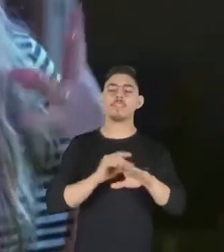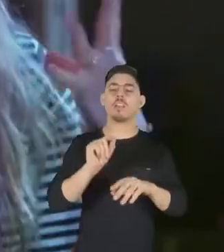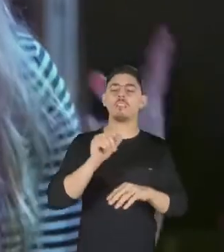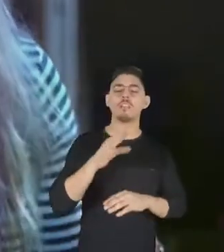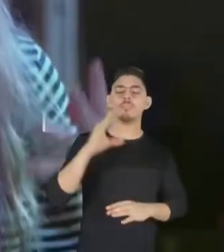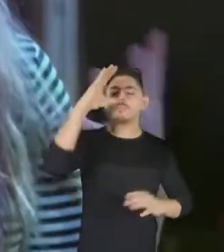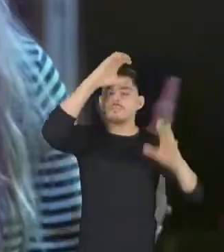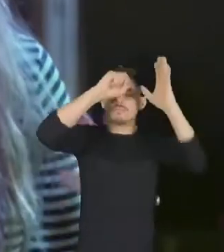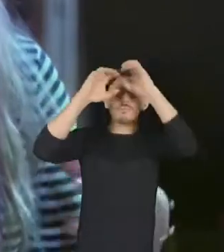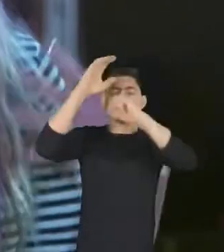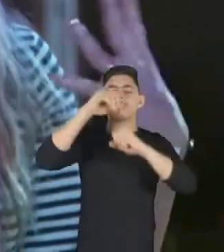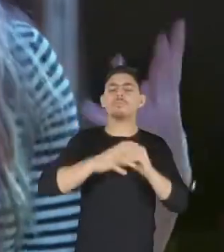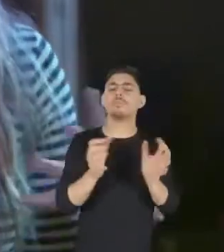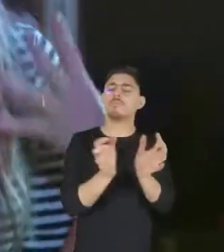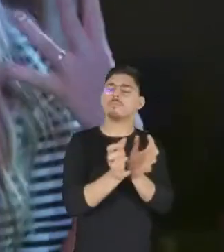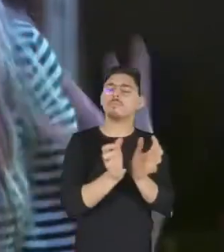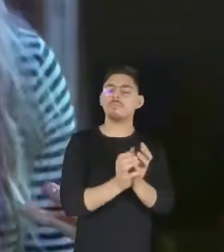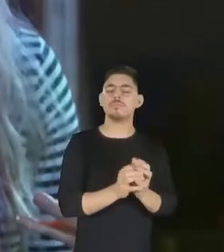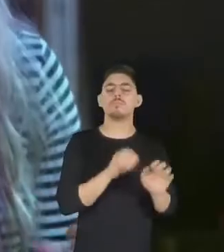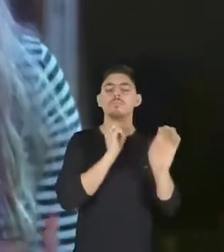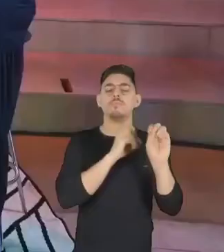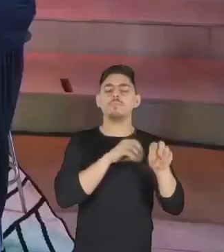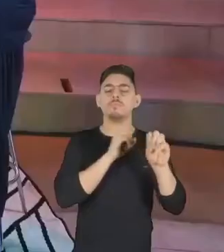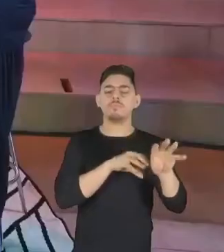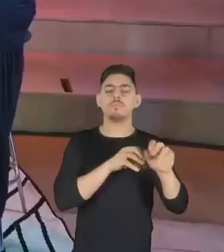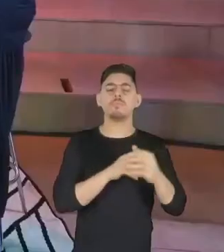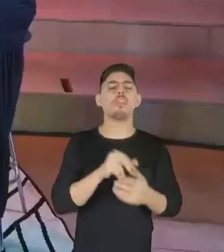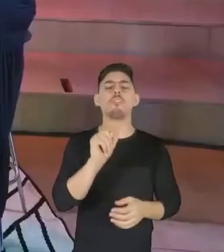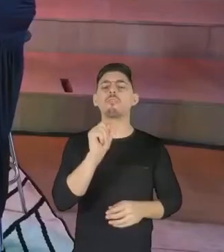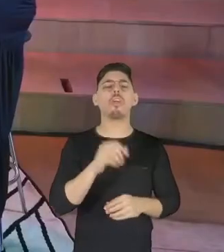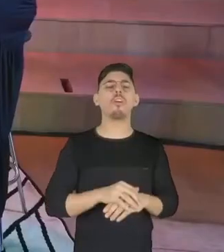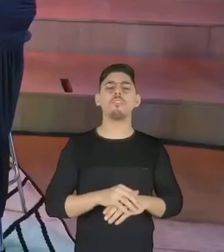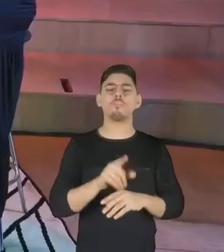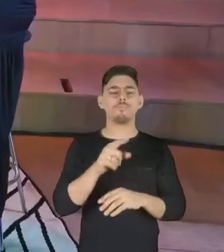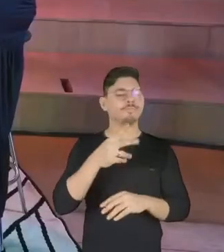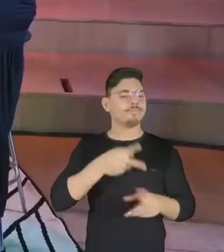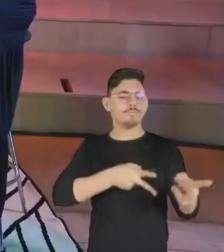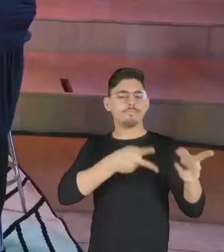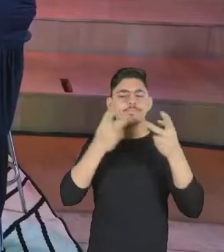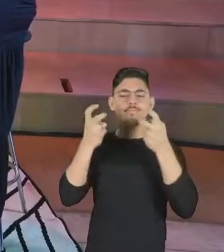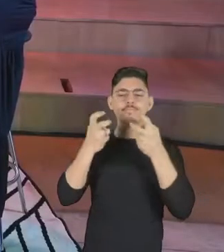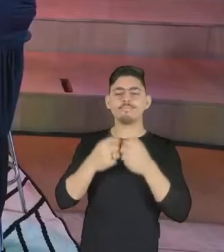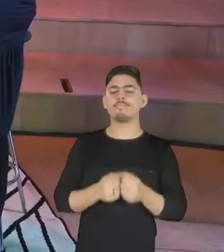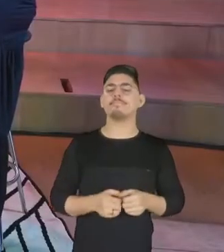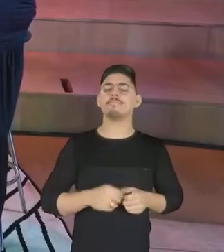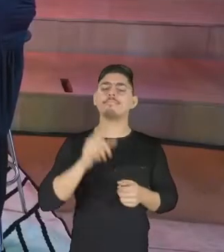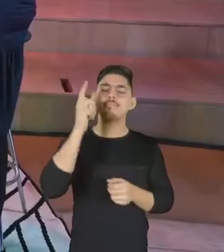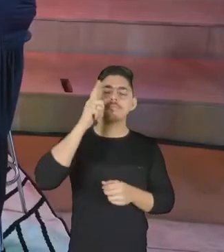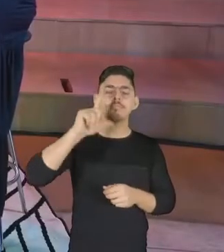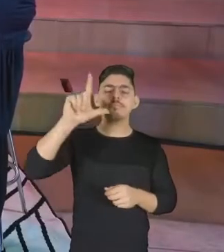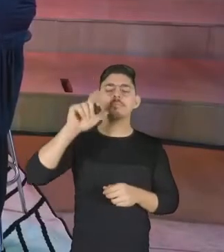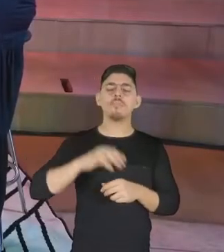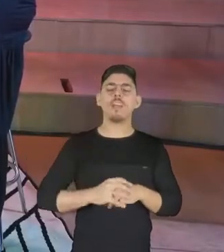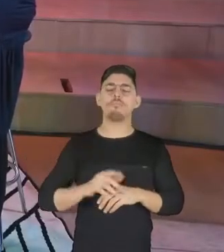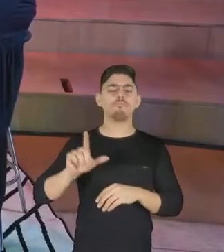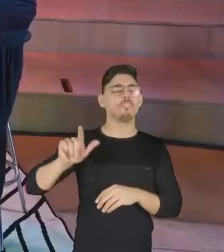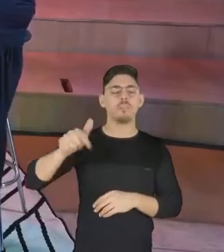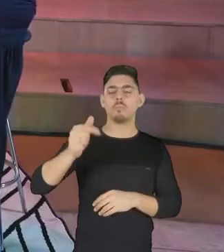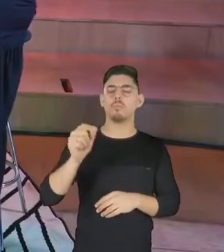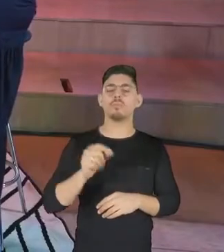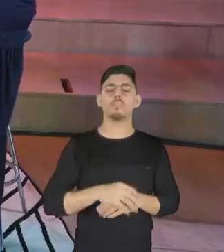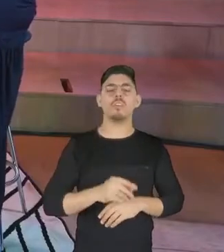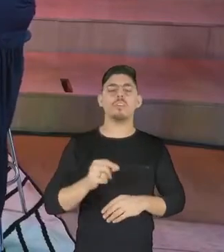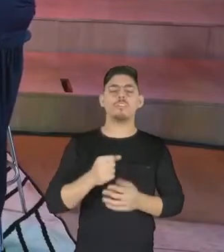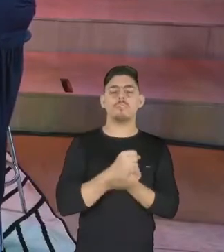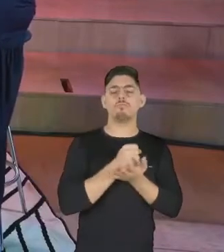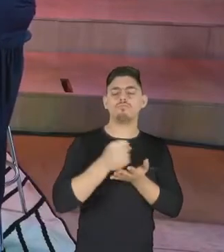aprendizado para a área de ensino? O que você vê como ganho para a área de ensino da igreja depois da gente ter passado por esse tsunami